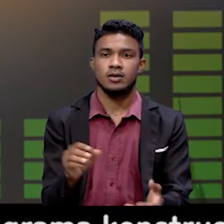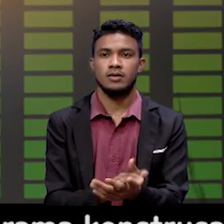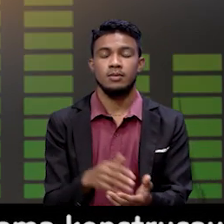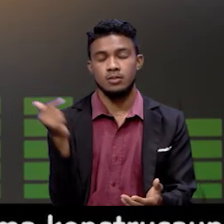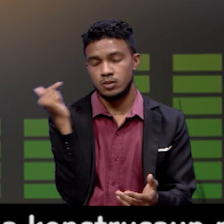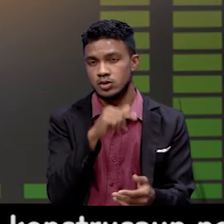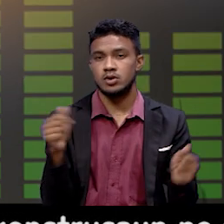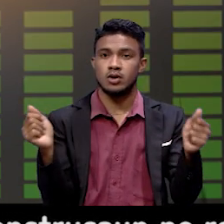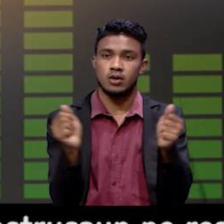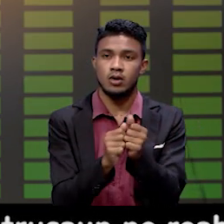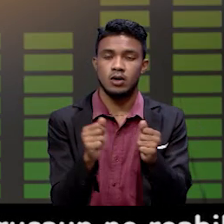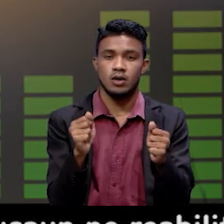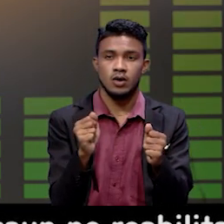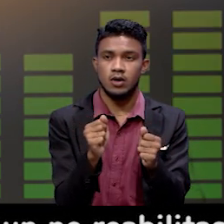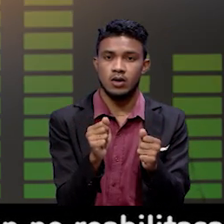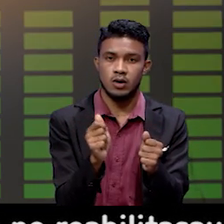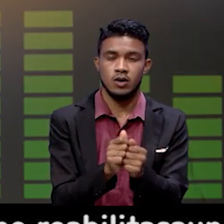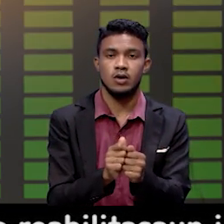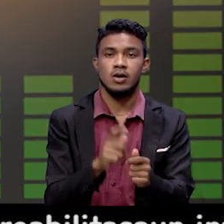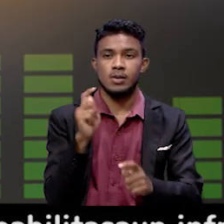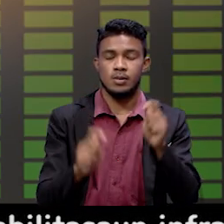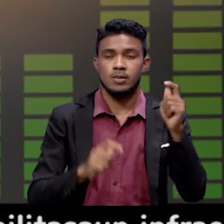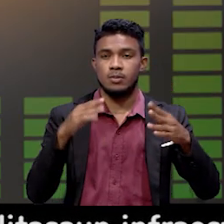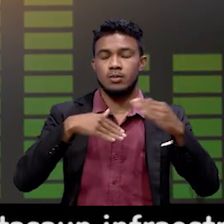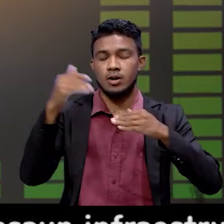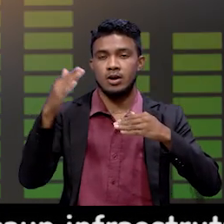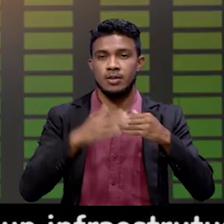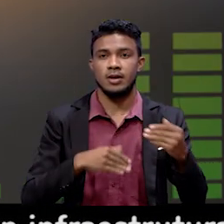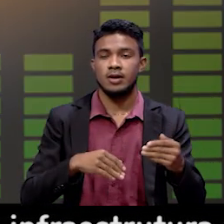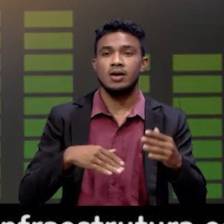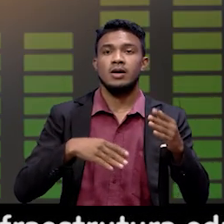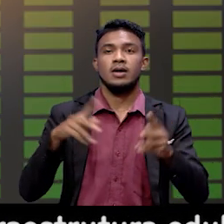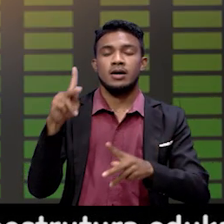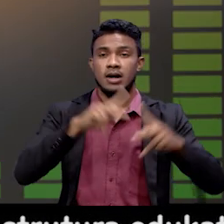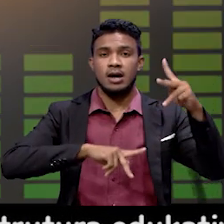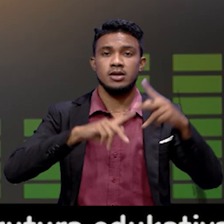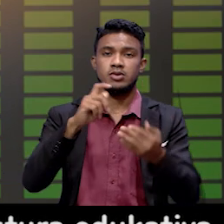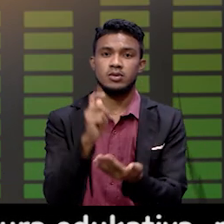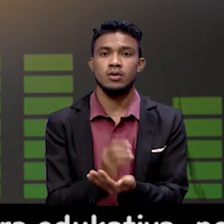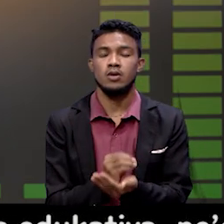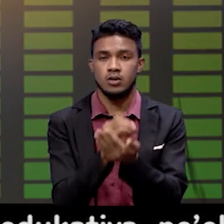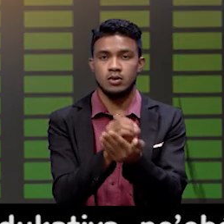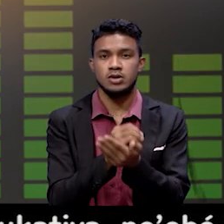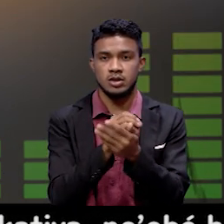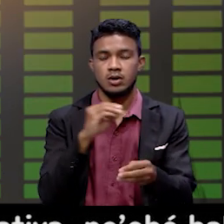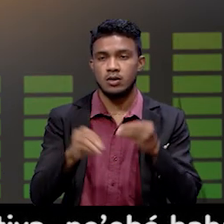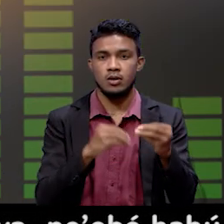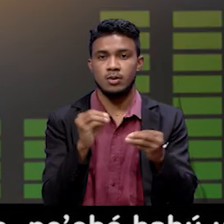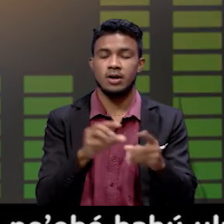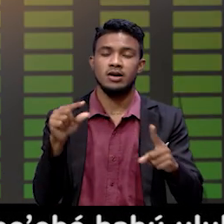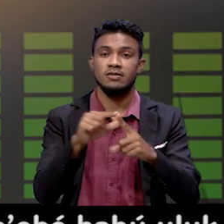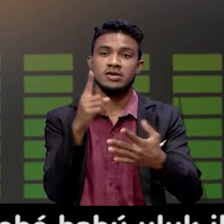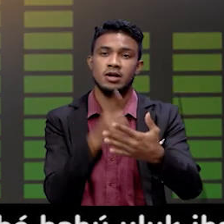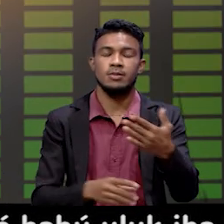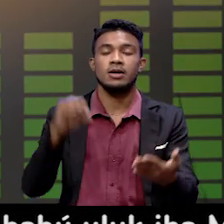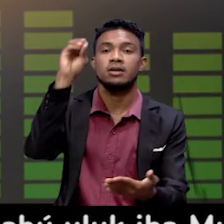julgamento e a tribunal de cusi. Sim, eu digo caso estou com isso. Mas bem, se dá esclarecimento quando vai. E foi um certo magnitão e na vá.